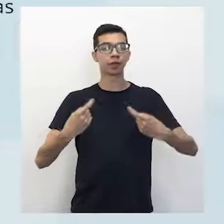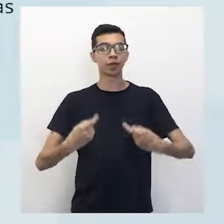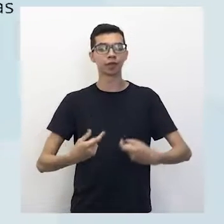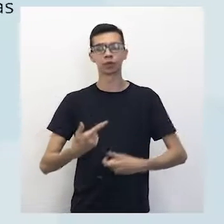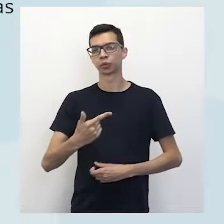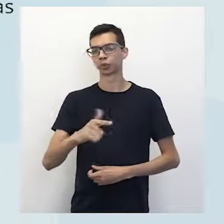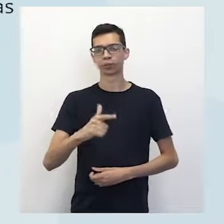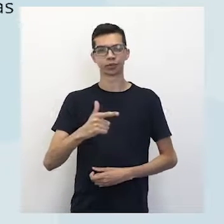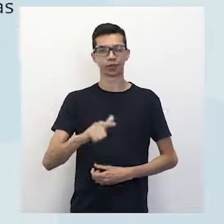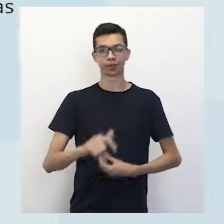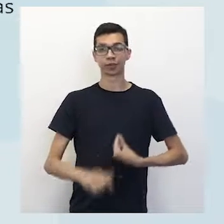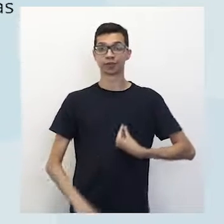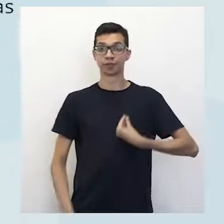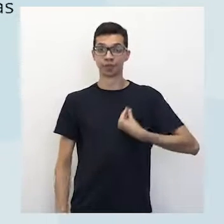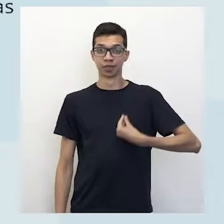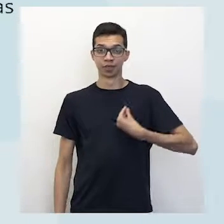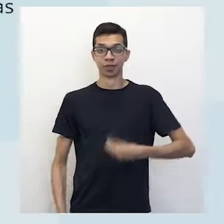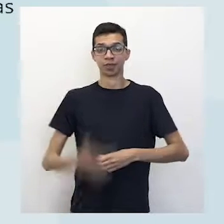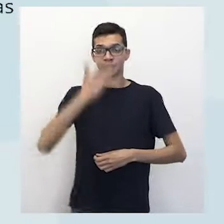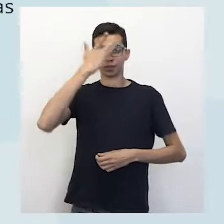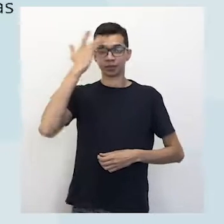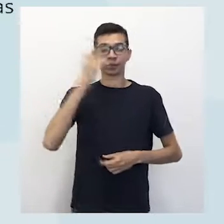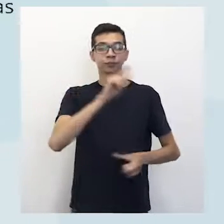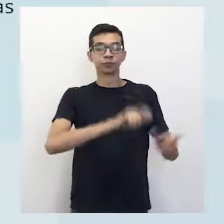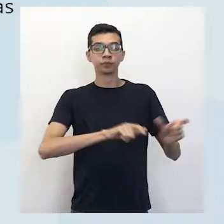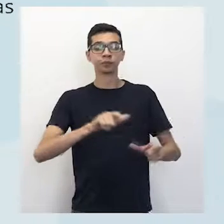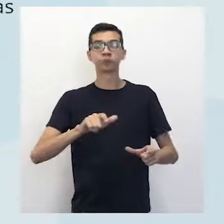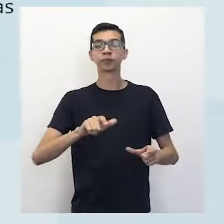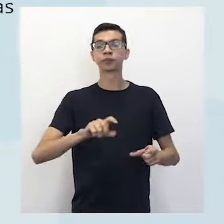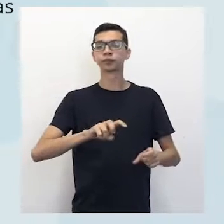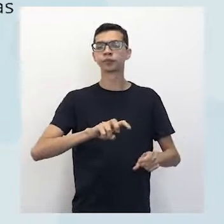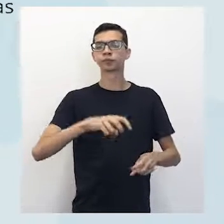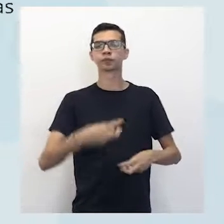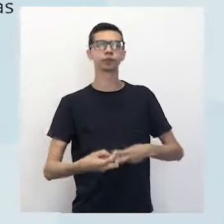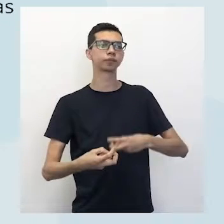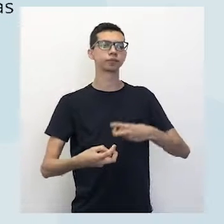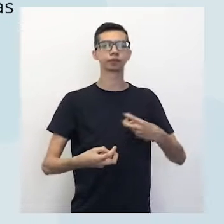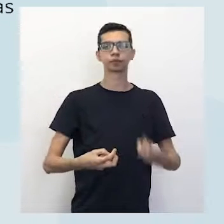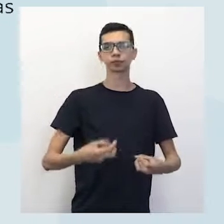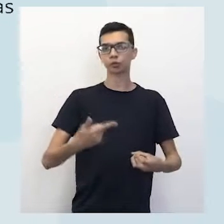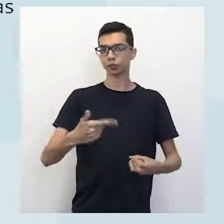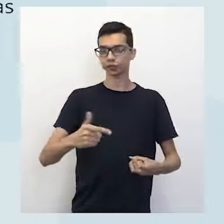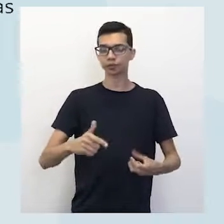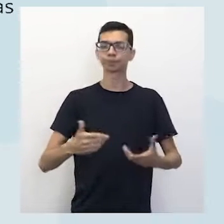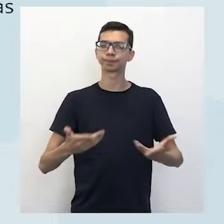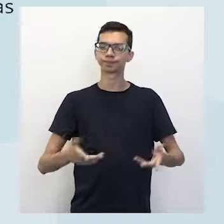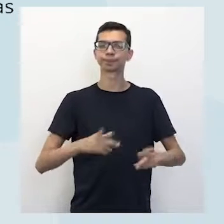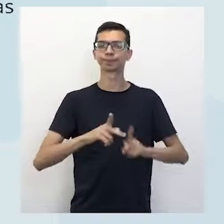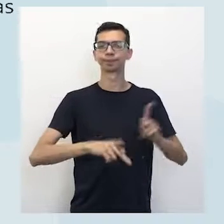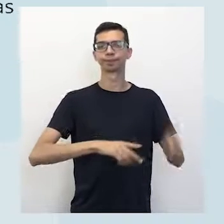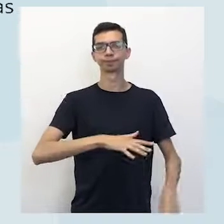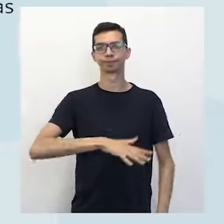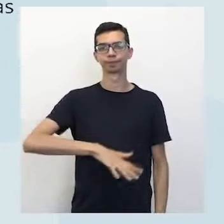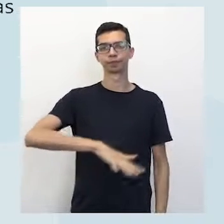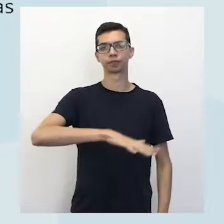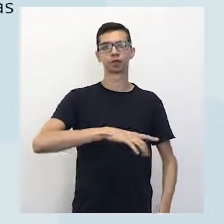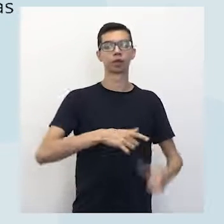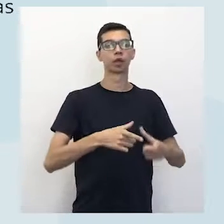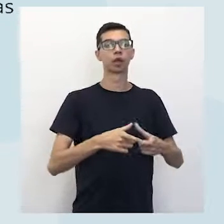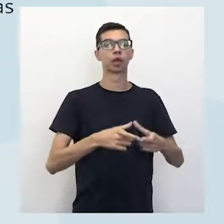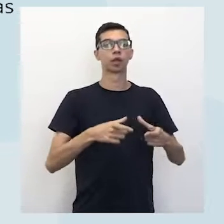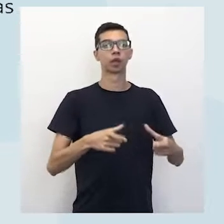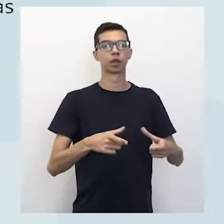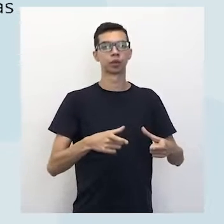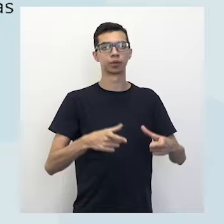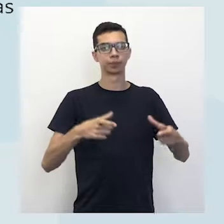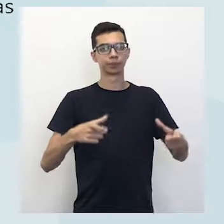ceifar as vidas das pessoas, e outras questões também envolvidas e faz com que essa população aumente. E aí você